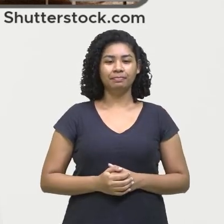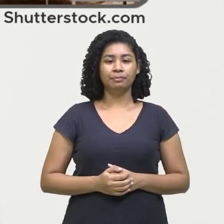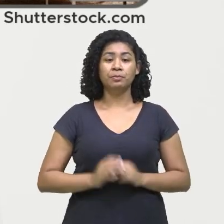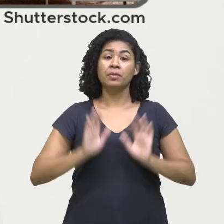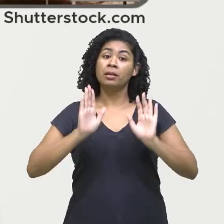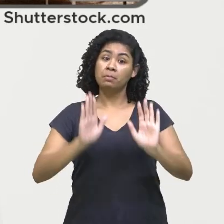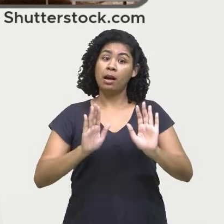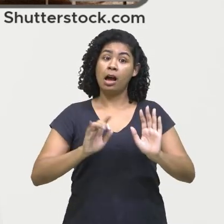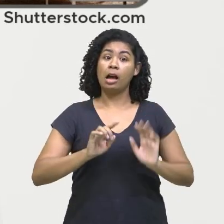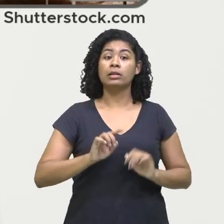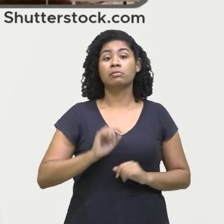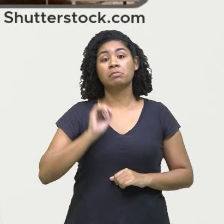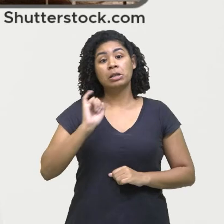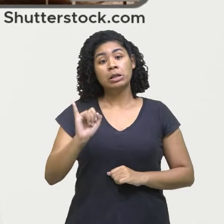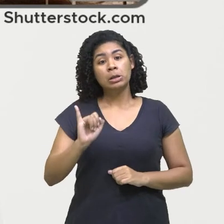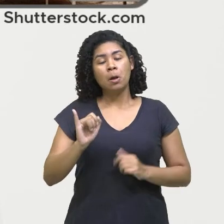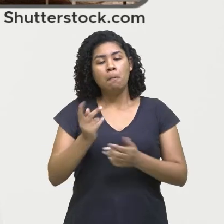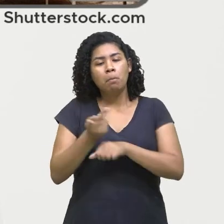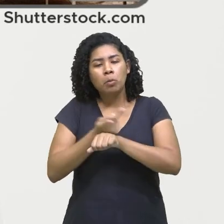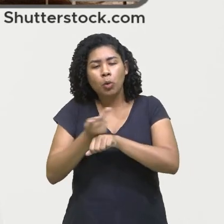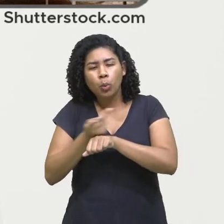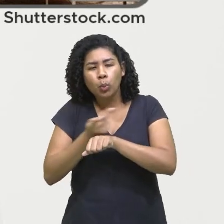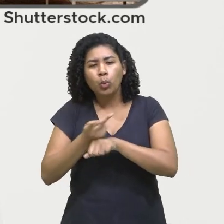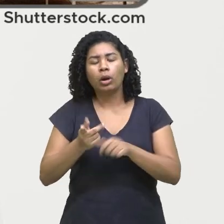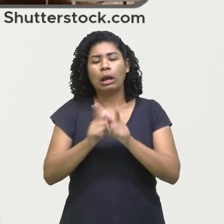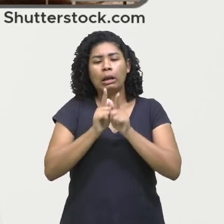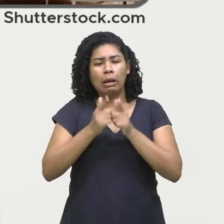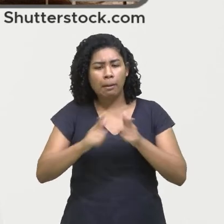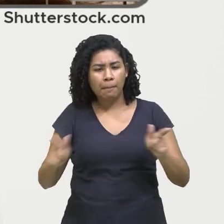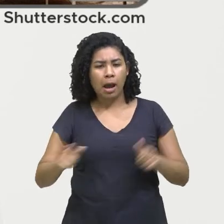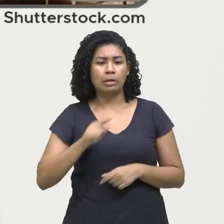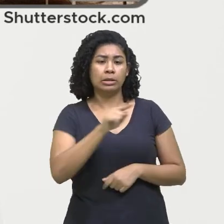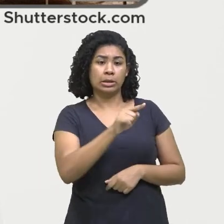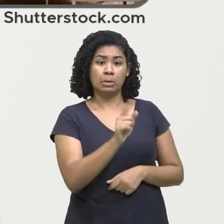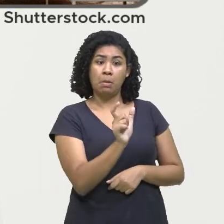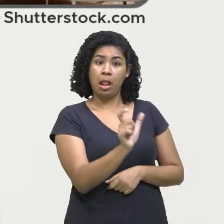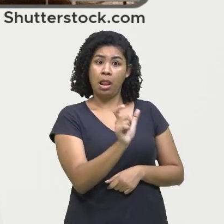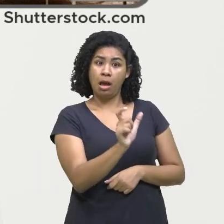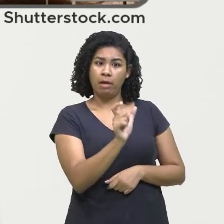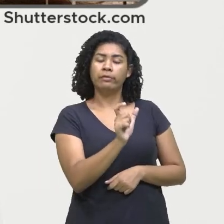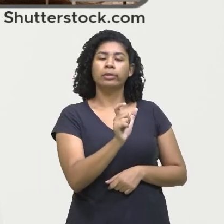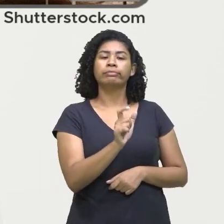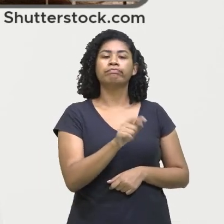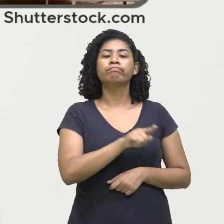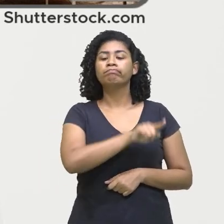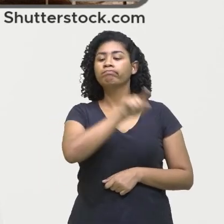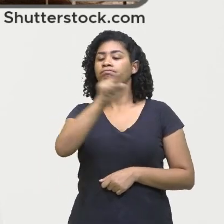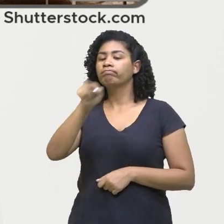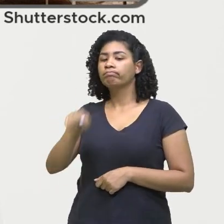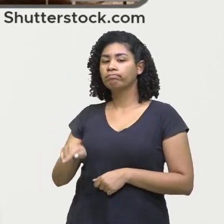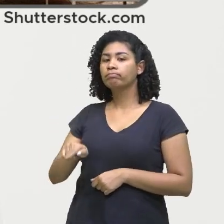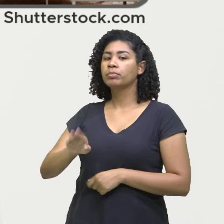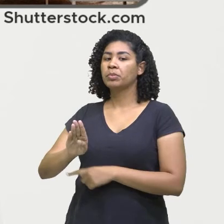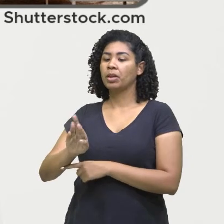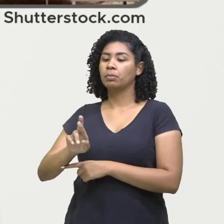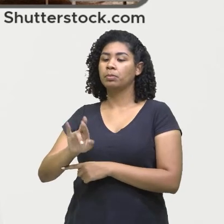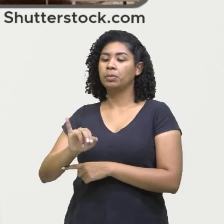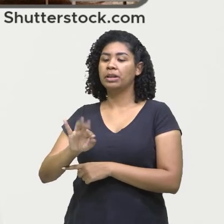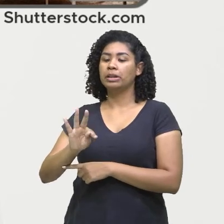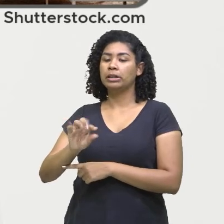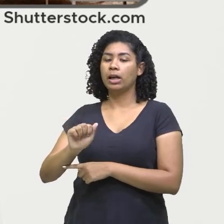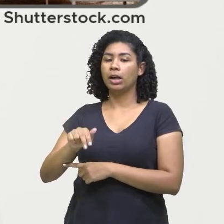Porém, quando você vai procurar esse mesmo verbo, lá numa gramática, que o inglês é